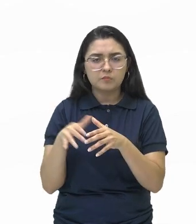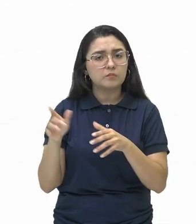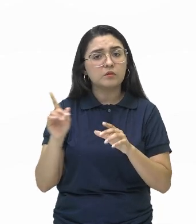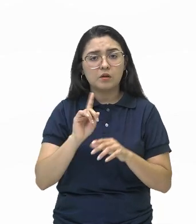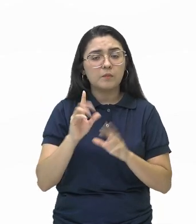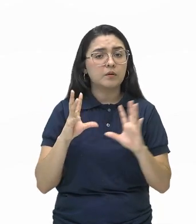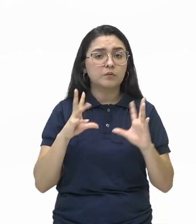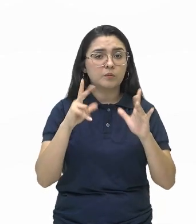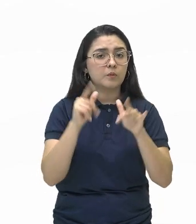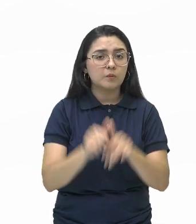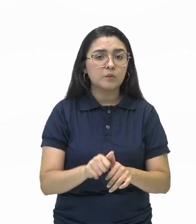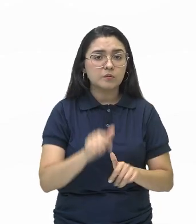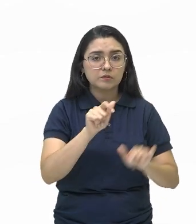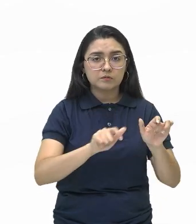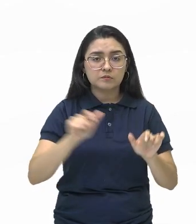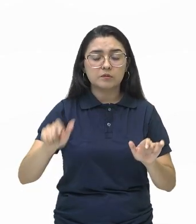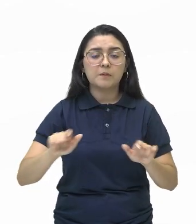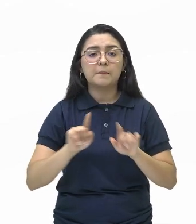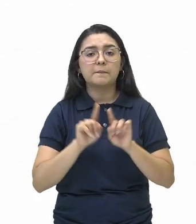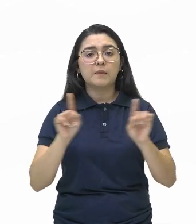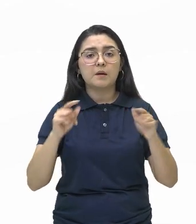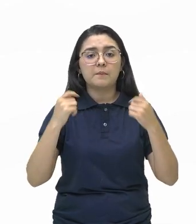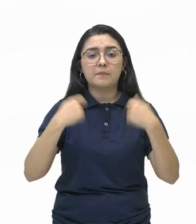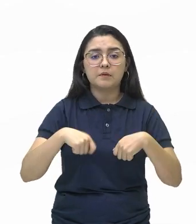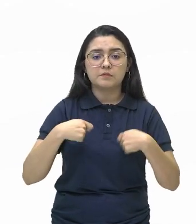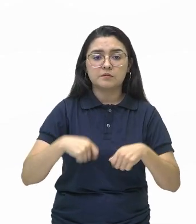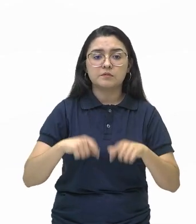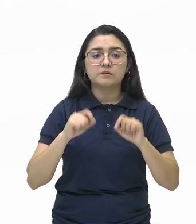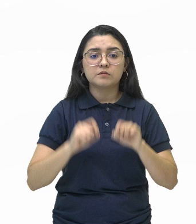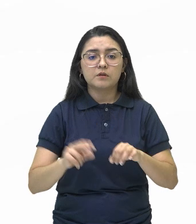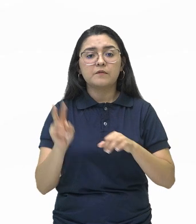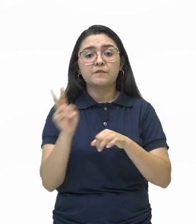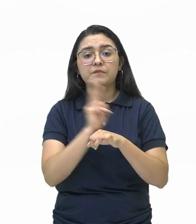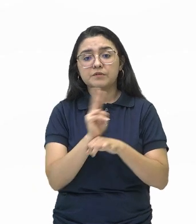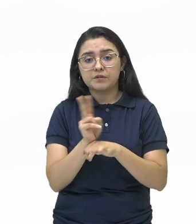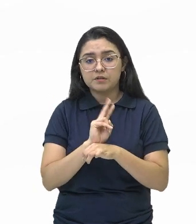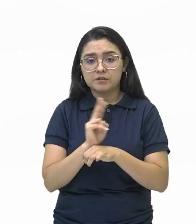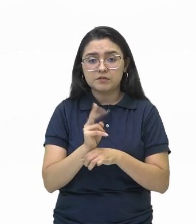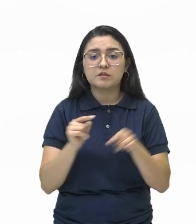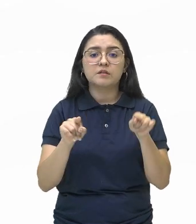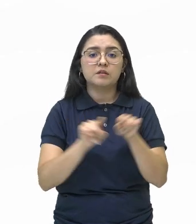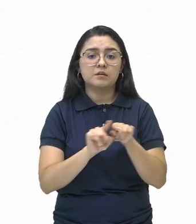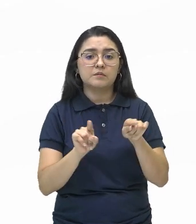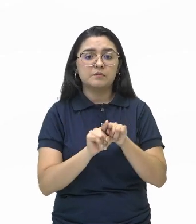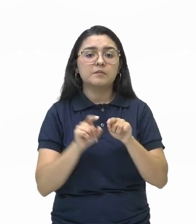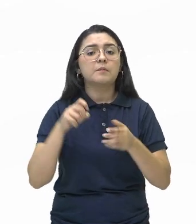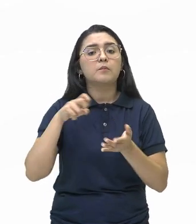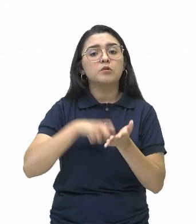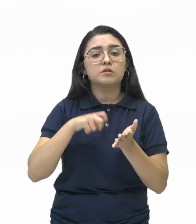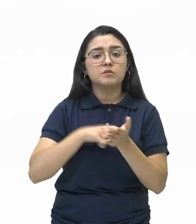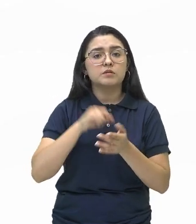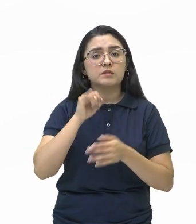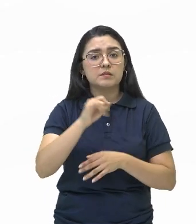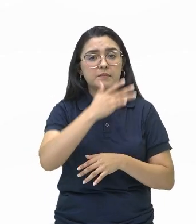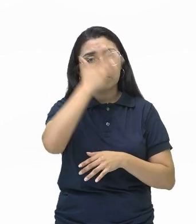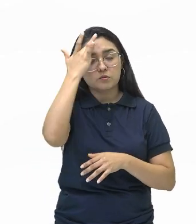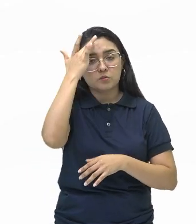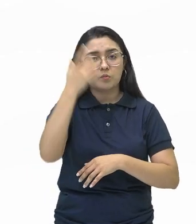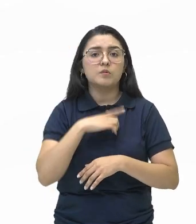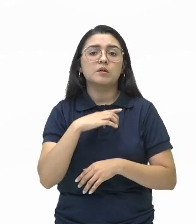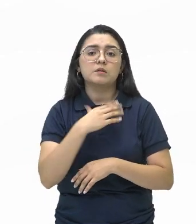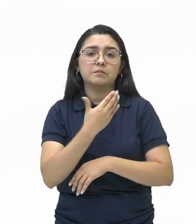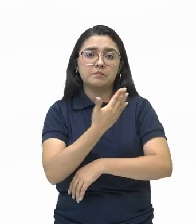tá? E para isso é preciso que haja fiscalização e punição da